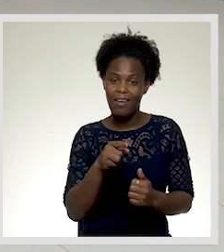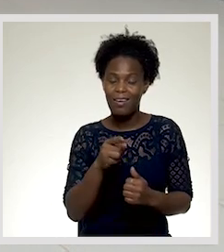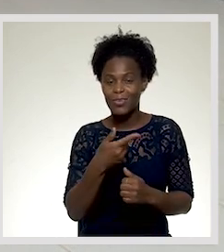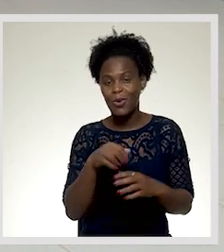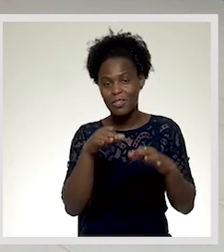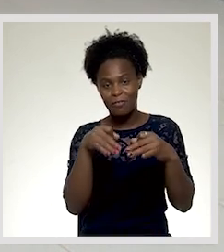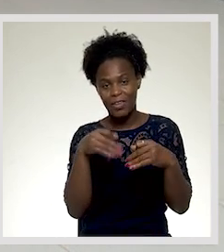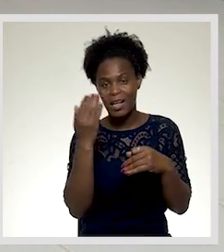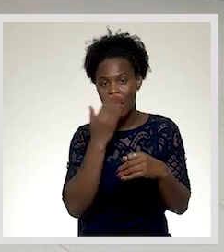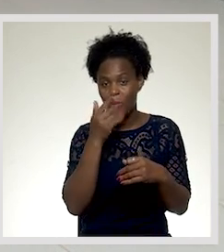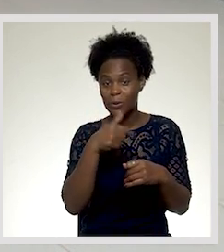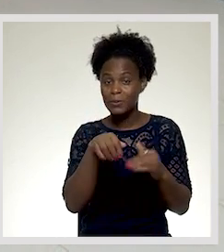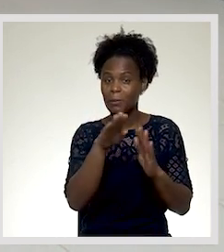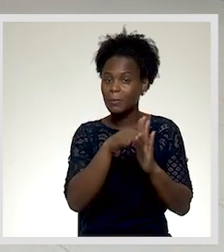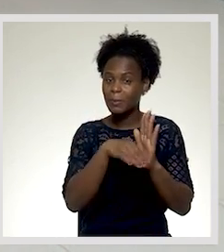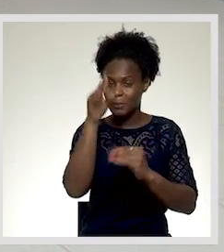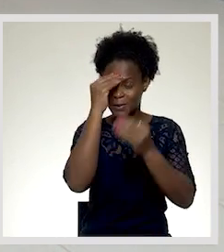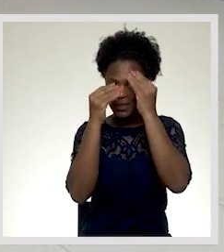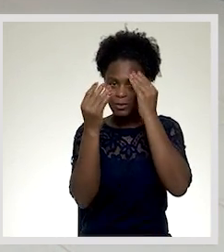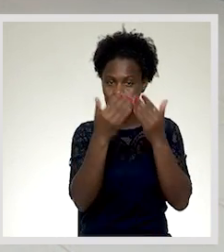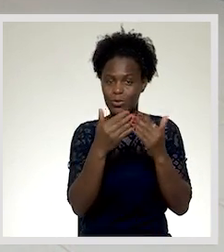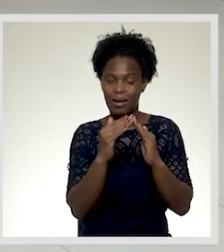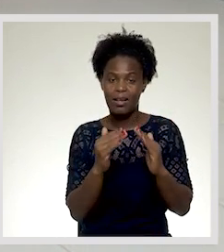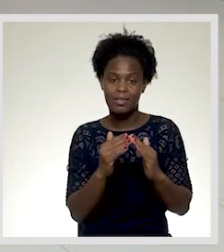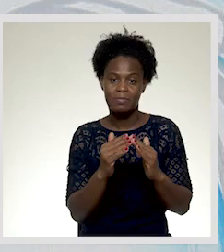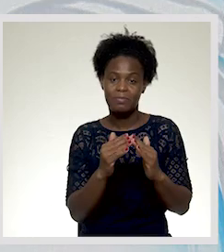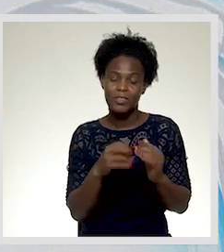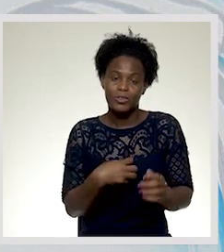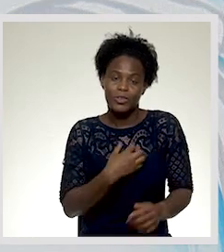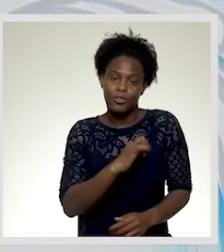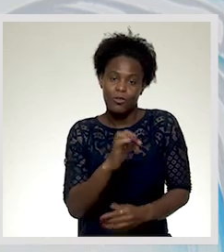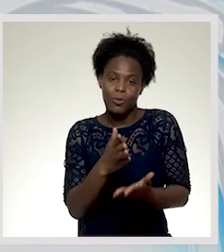Com isso, chegamos ao fim da nossa aula no programa Aprender e Estudar em Casa.